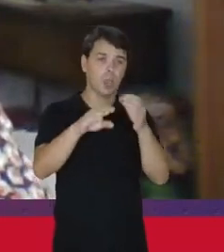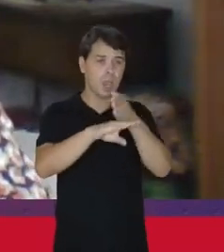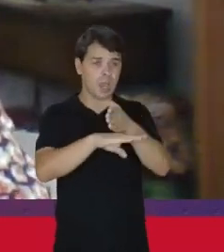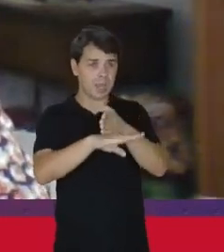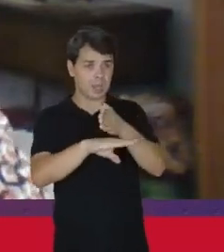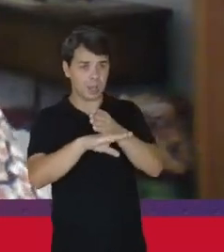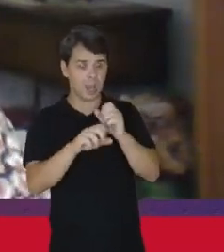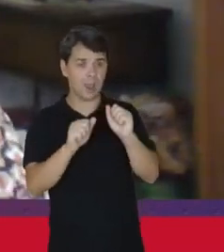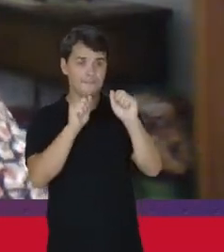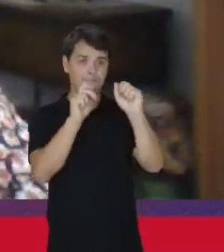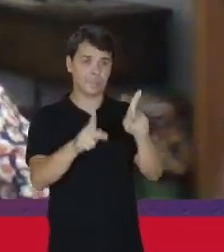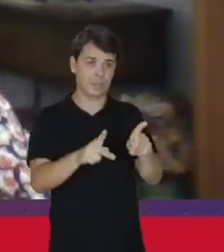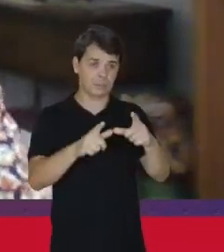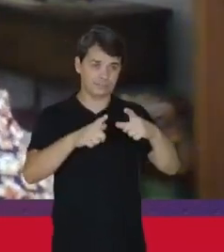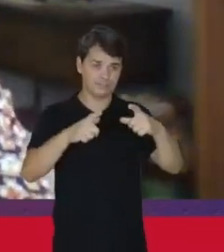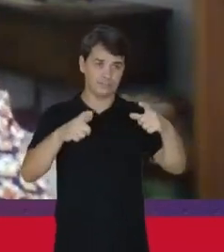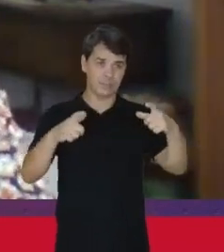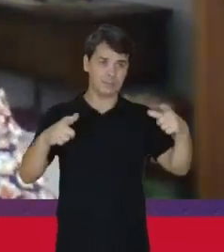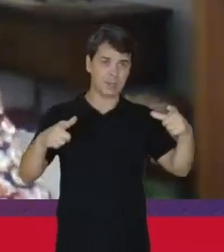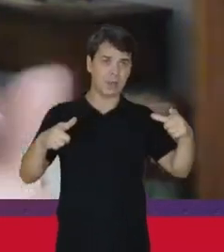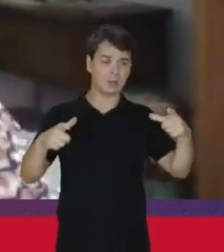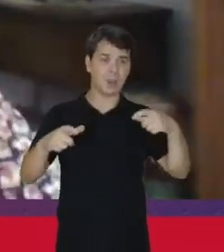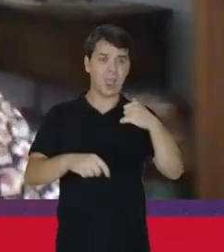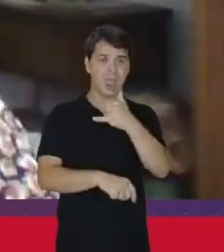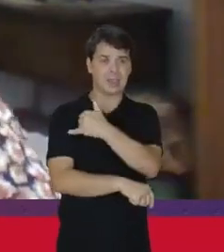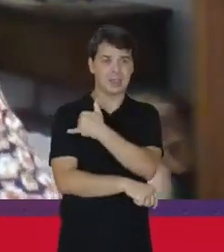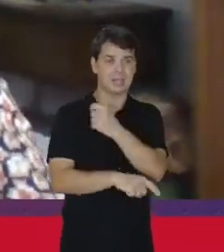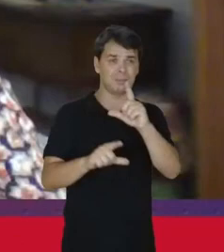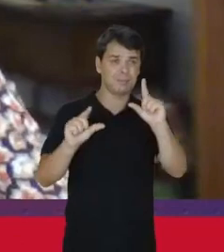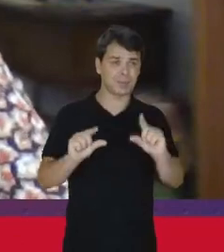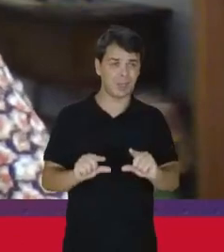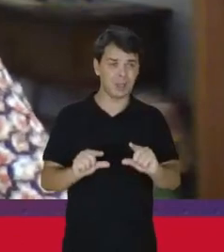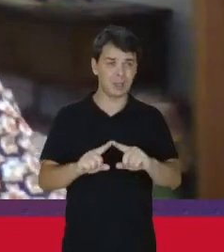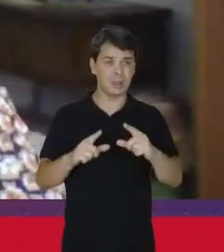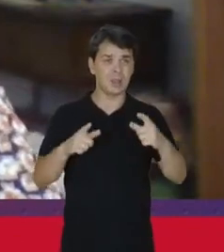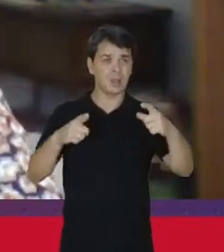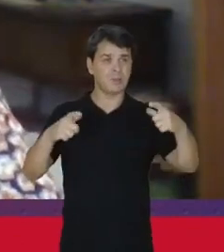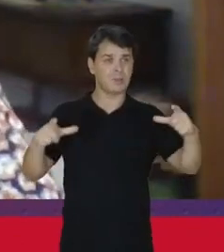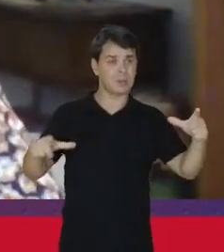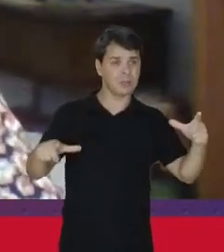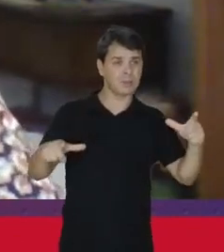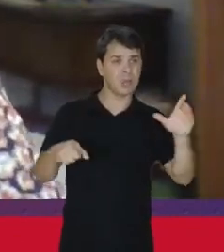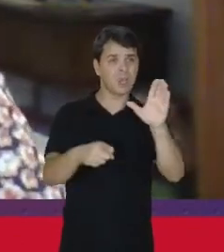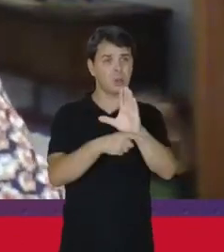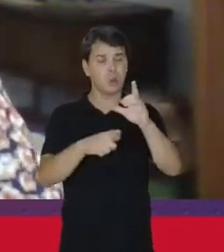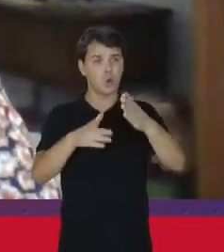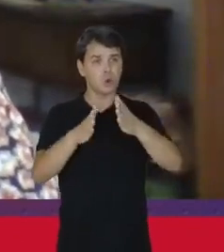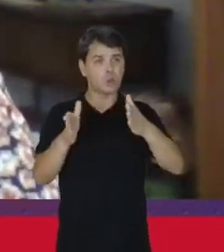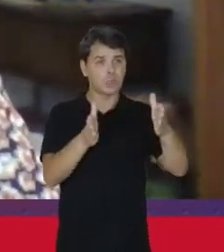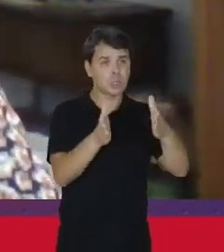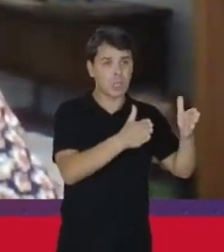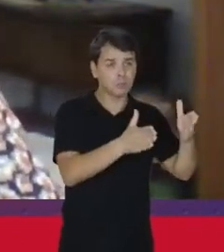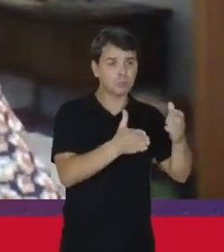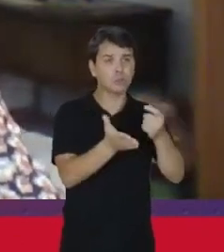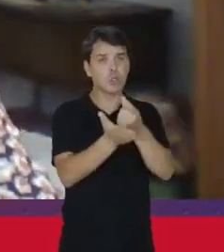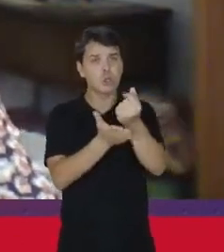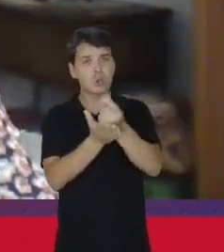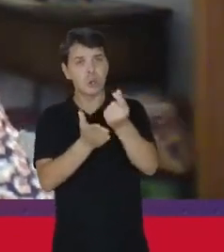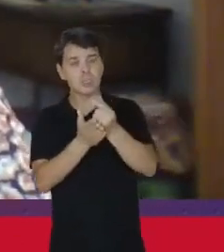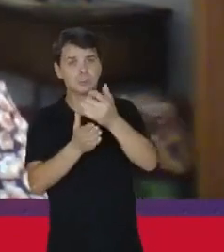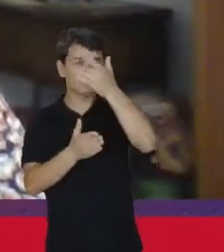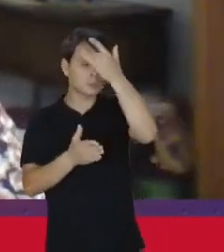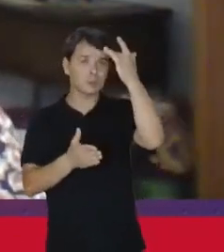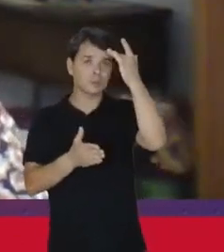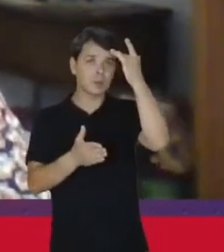acesso à aposentadoria, ampliando a idade mínima e ampliando o tempo de contribuição, as pessoas